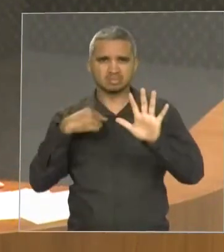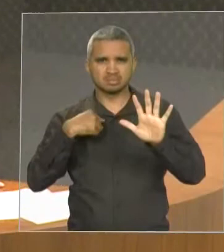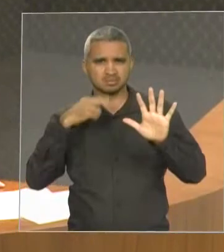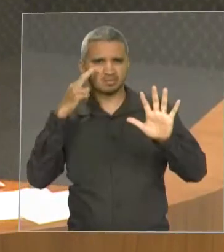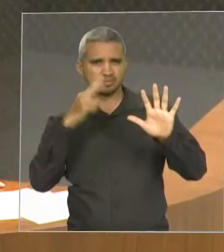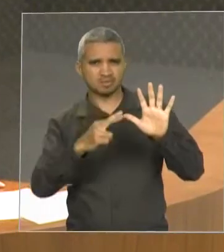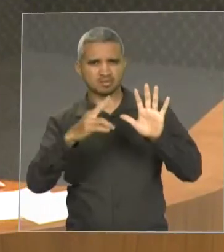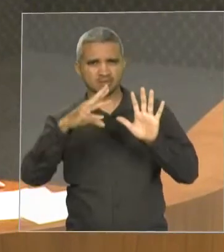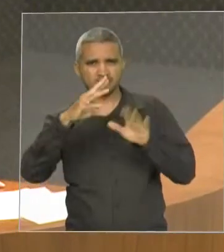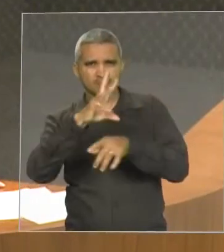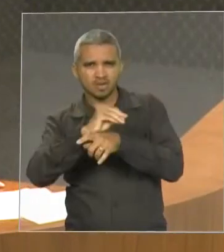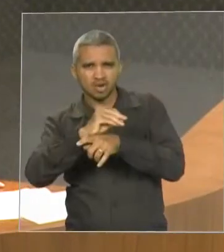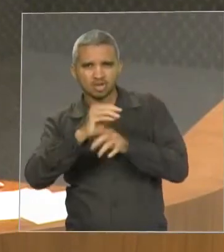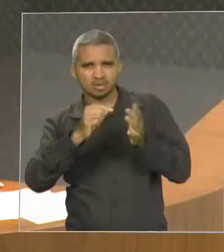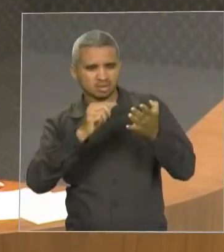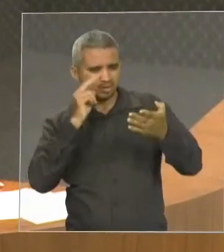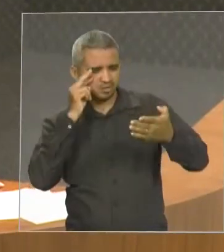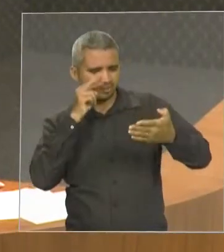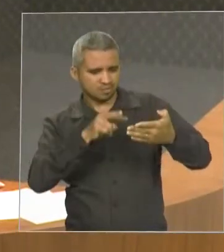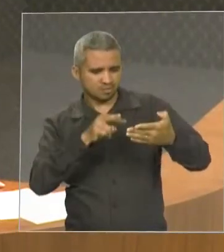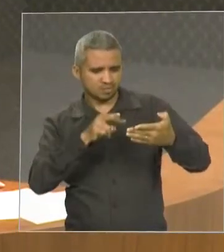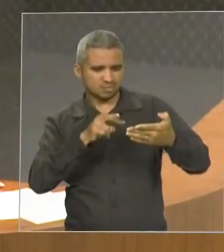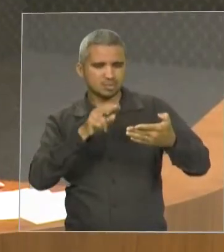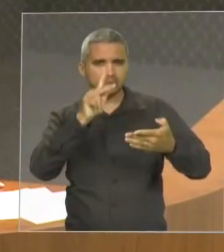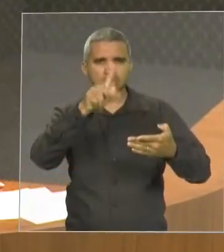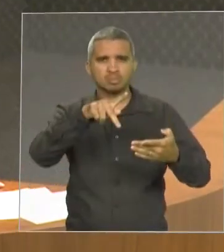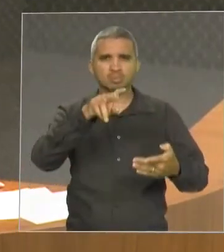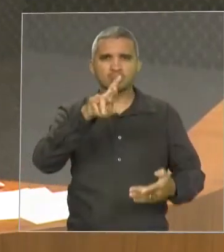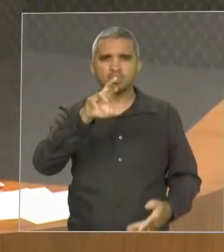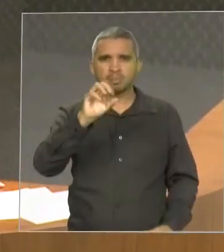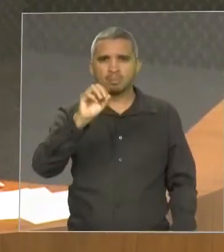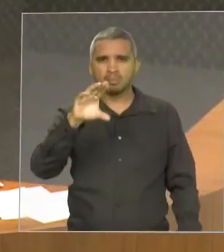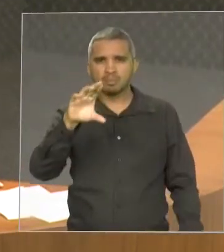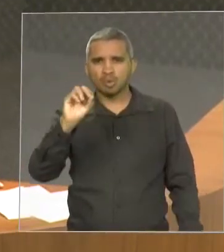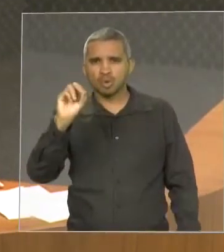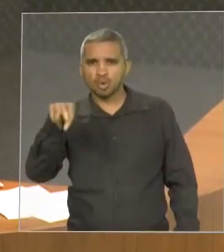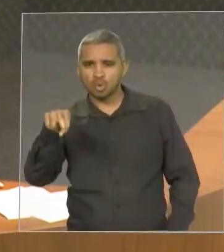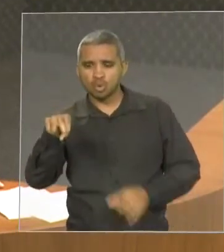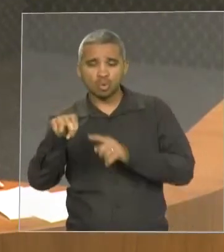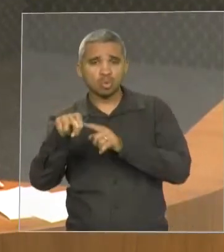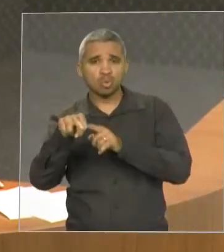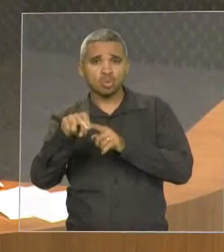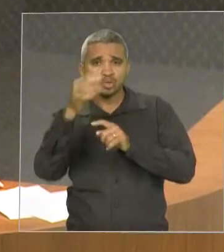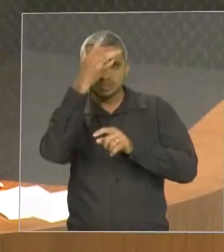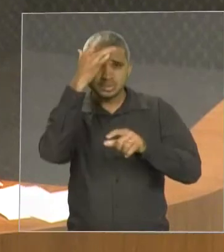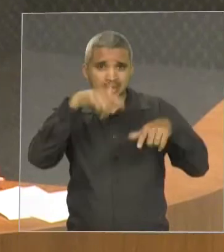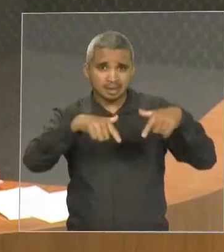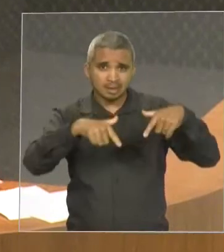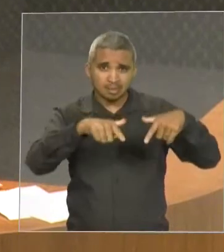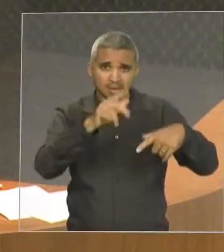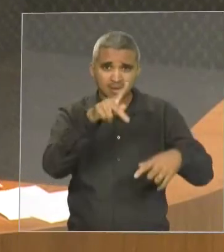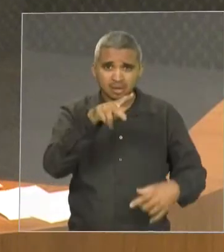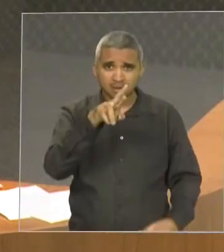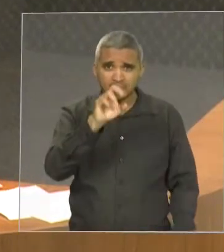Os funcionários do PROCON todos em peso nessa conferência do PCdoB.